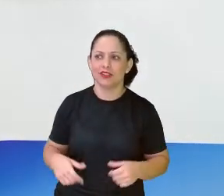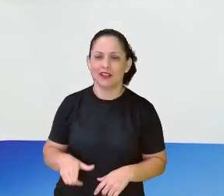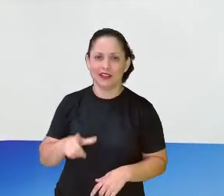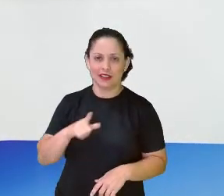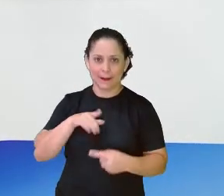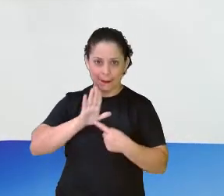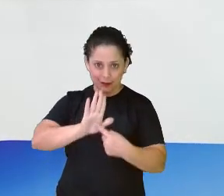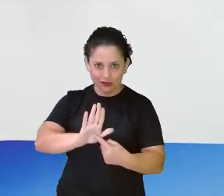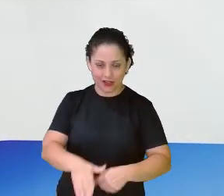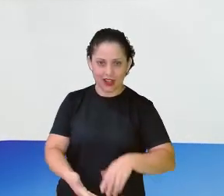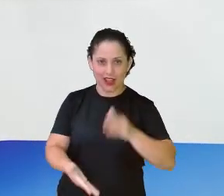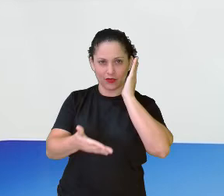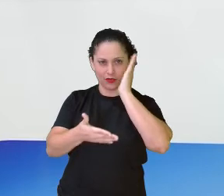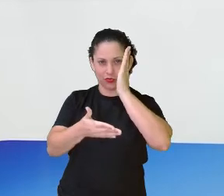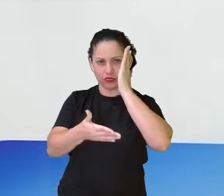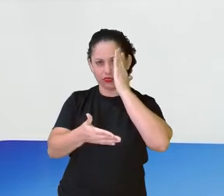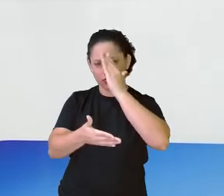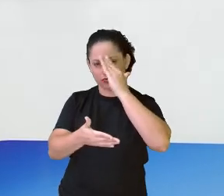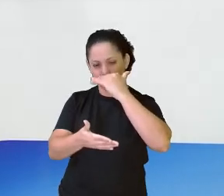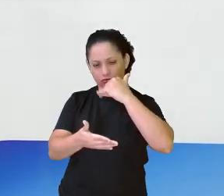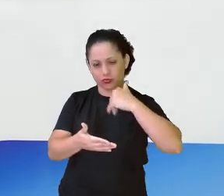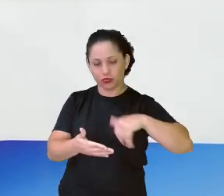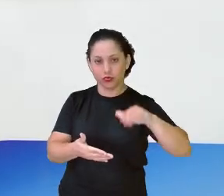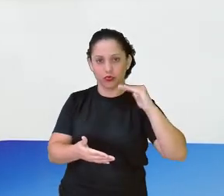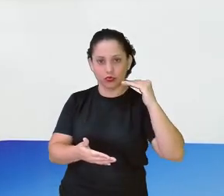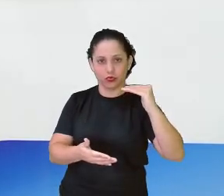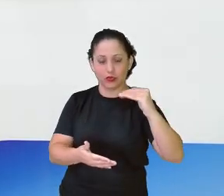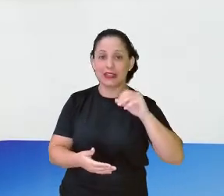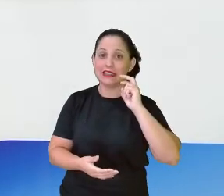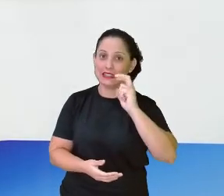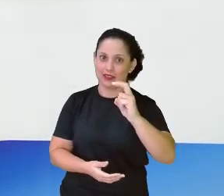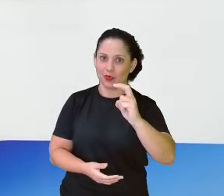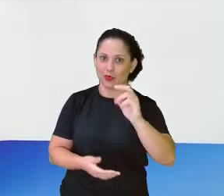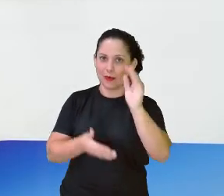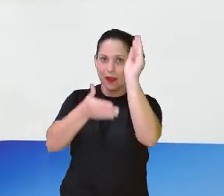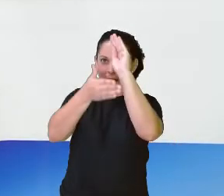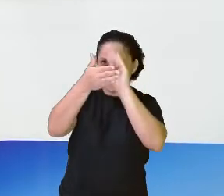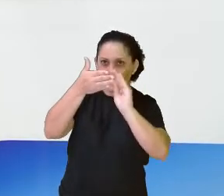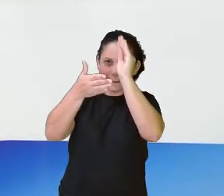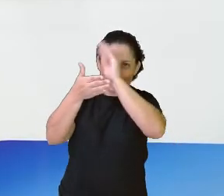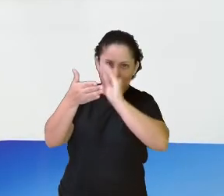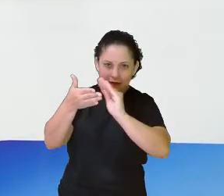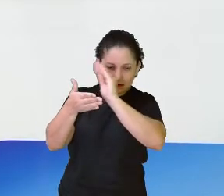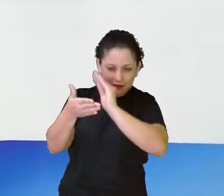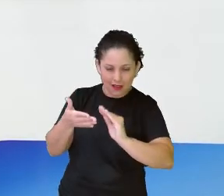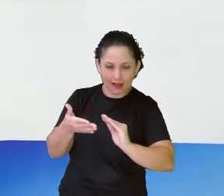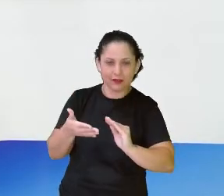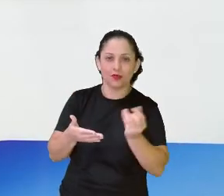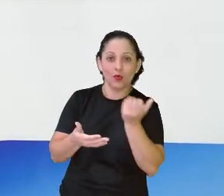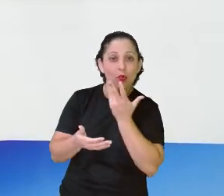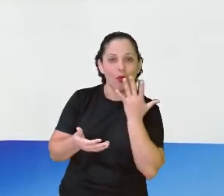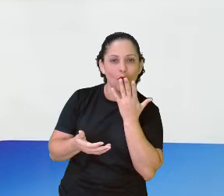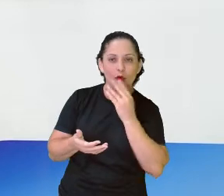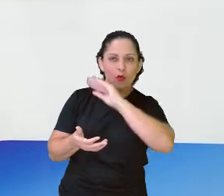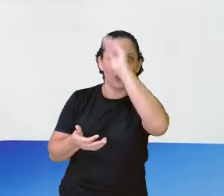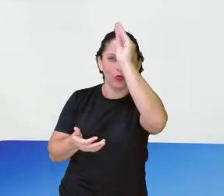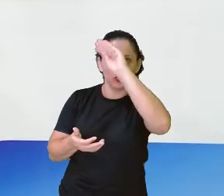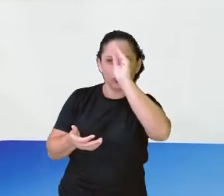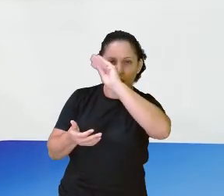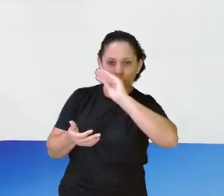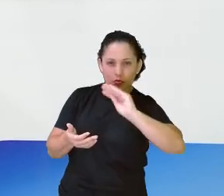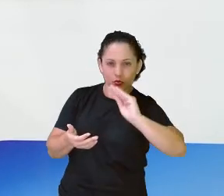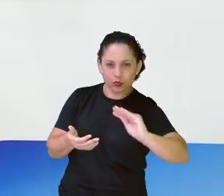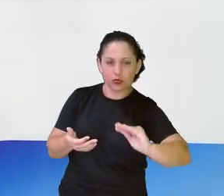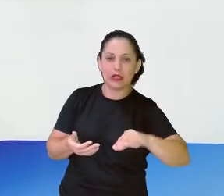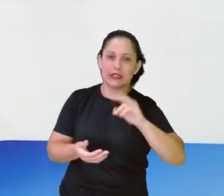1, 2, 3, 4, 5. A quantidade que eu quero, a quantidade que eu vou